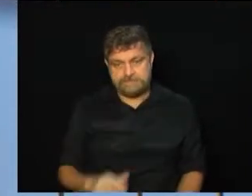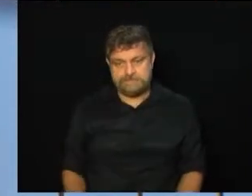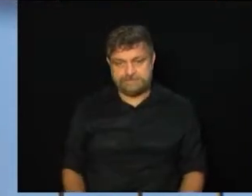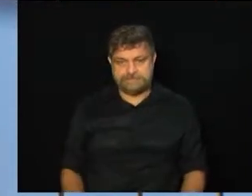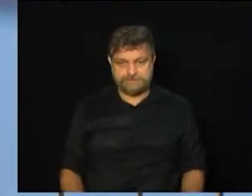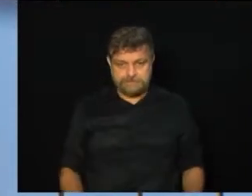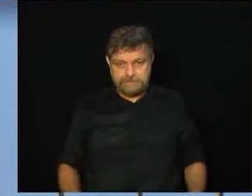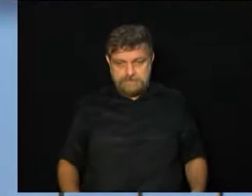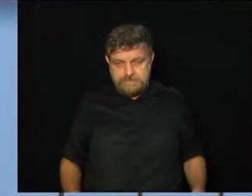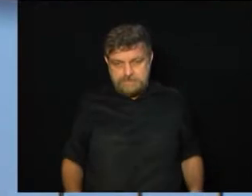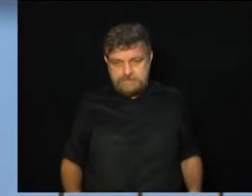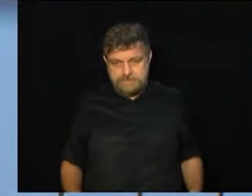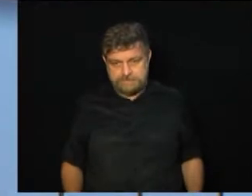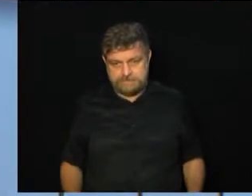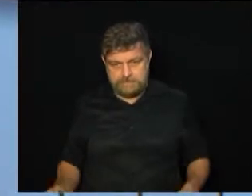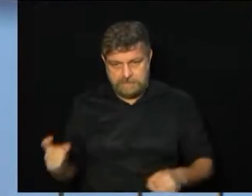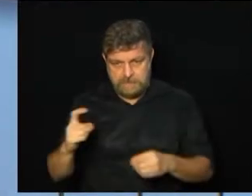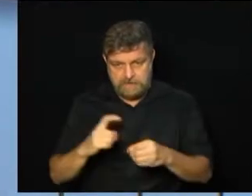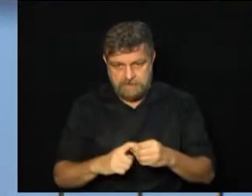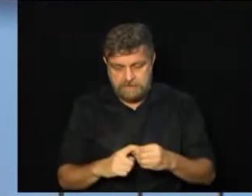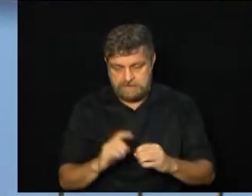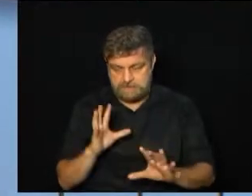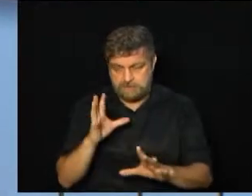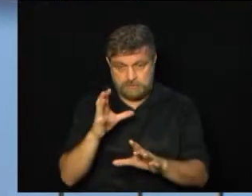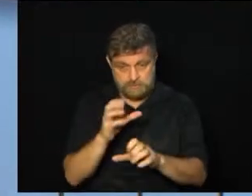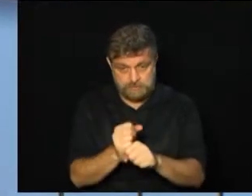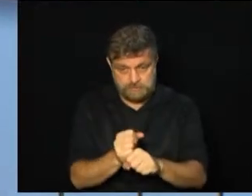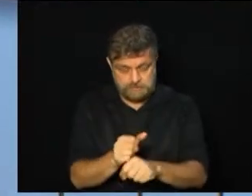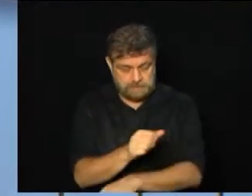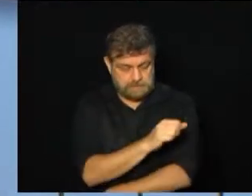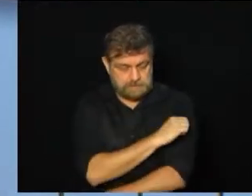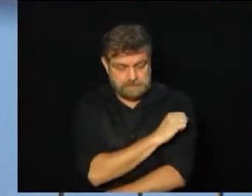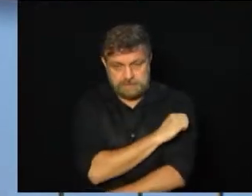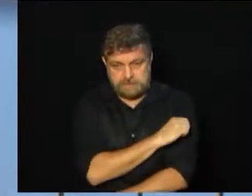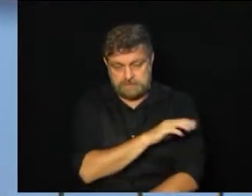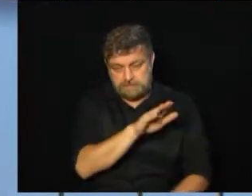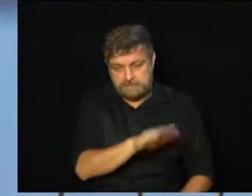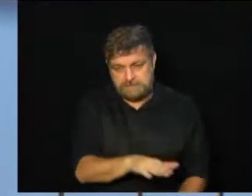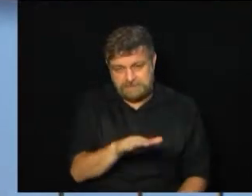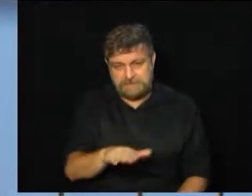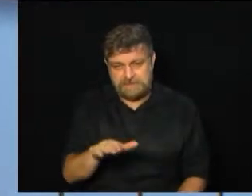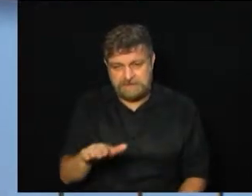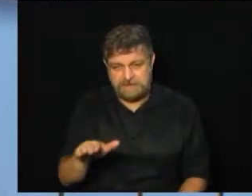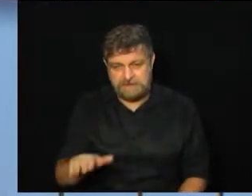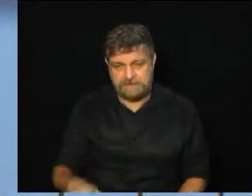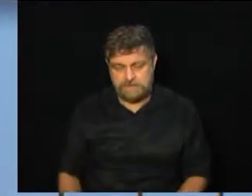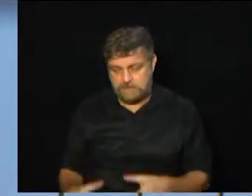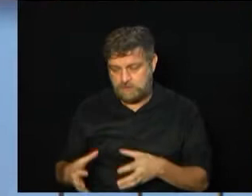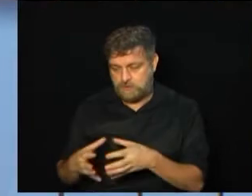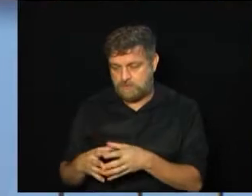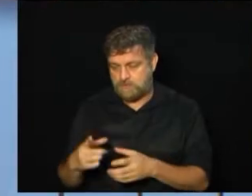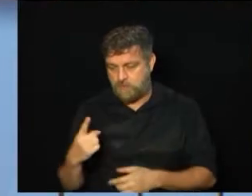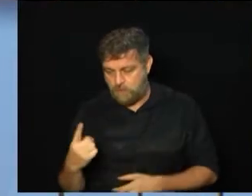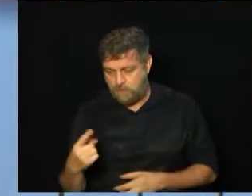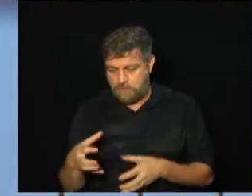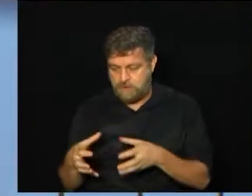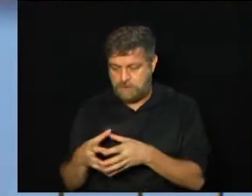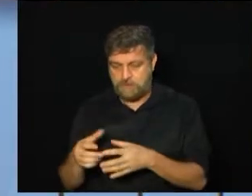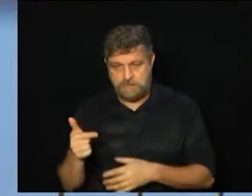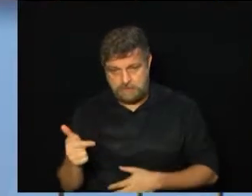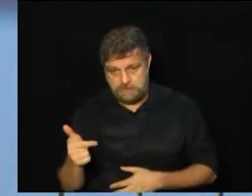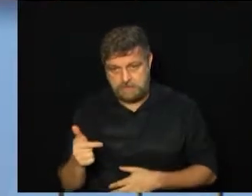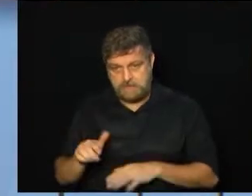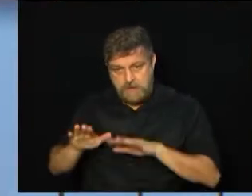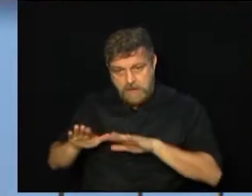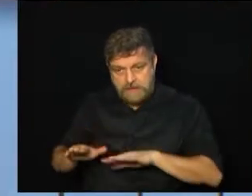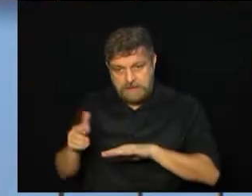que retorne integralmente às aulas, os pequenos, que são chamados agrupamento 1 e 2, devem